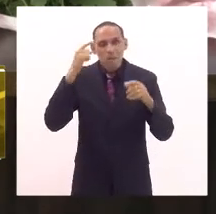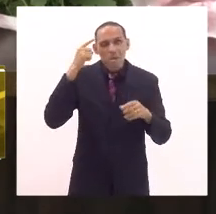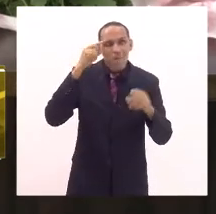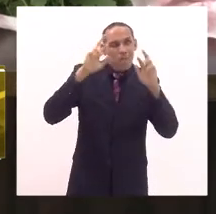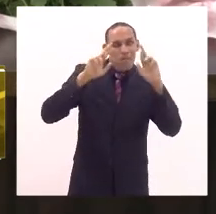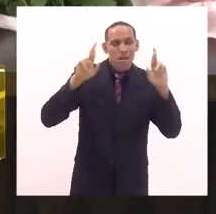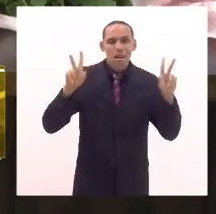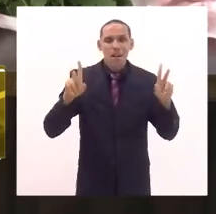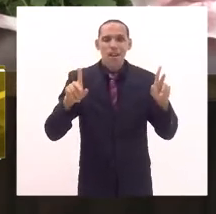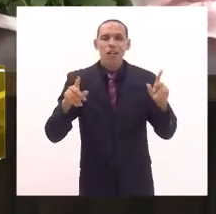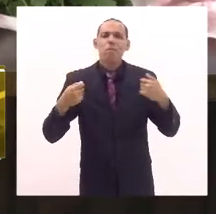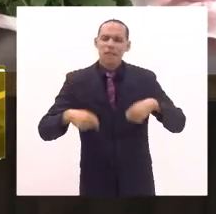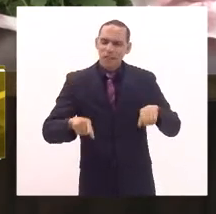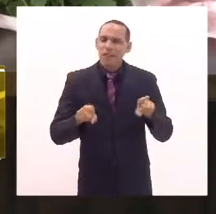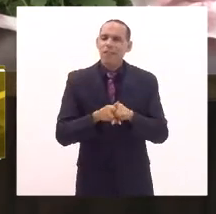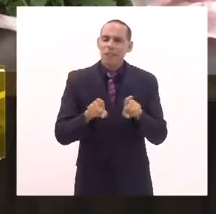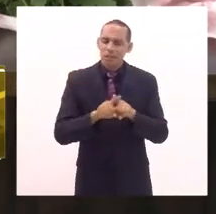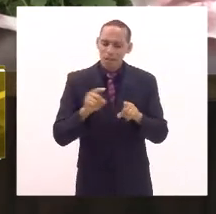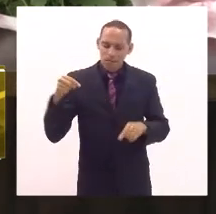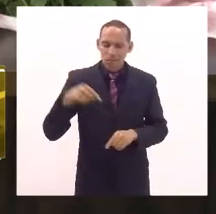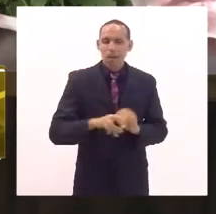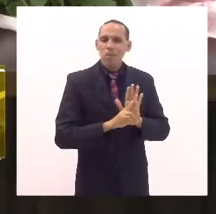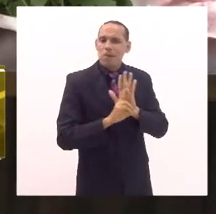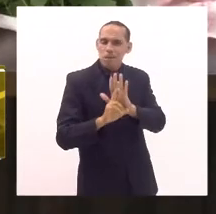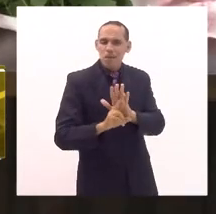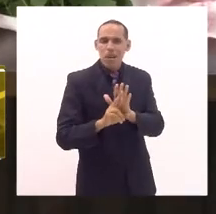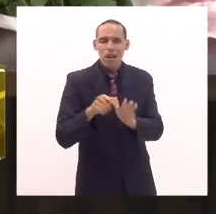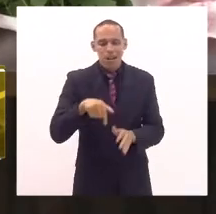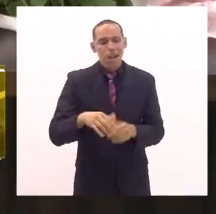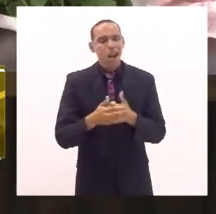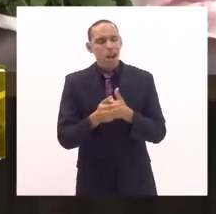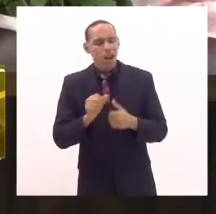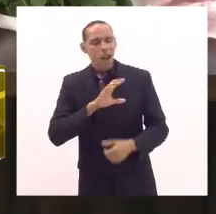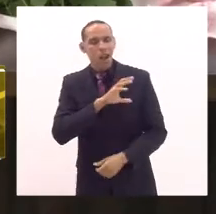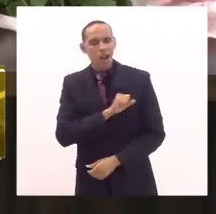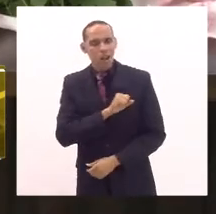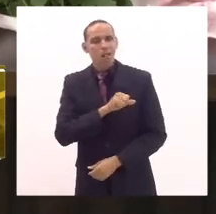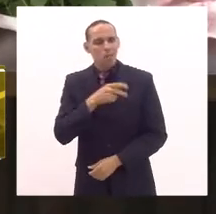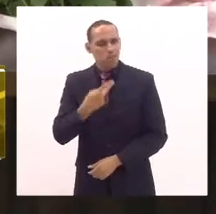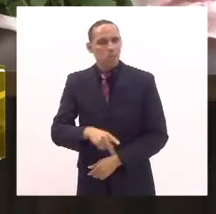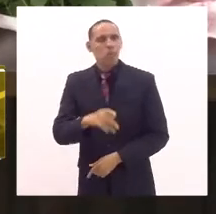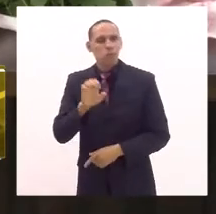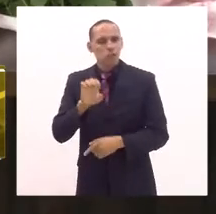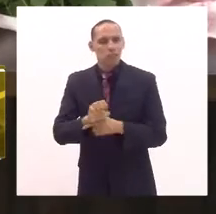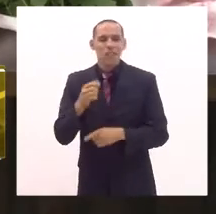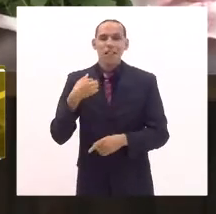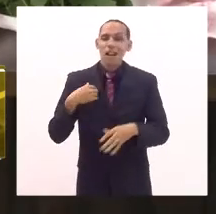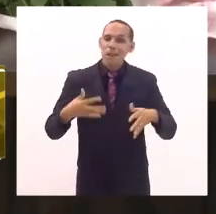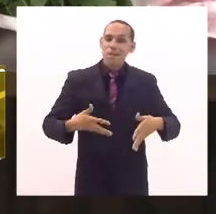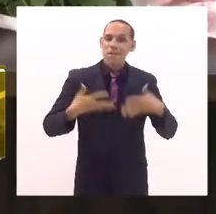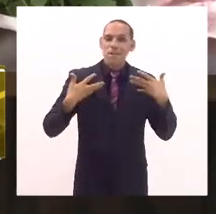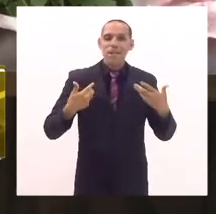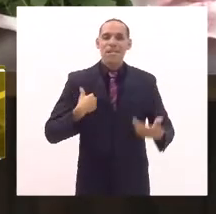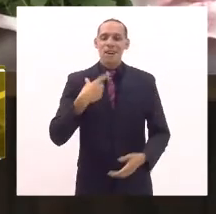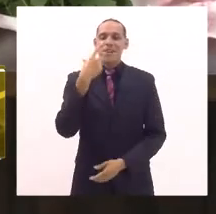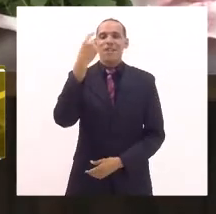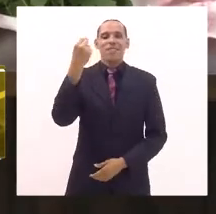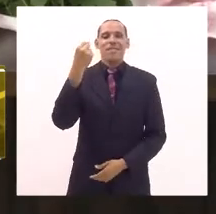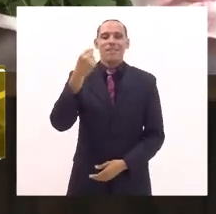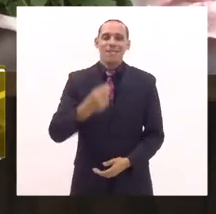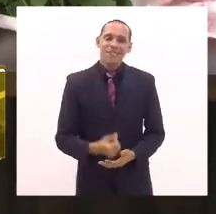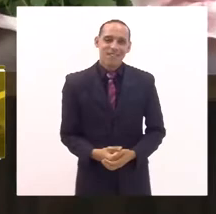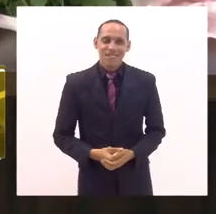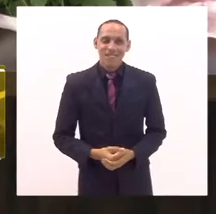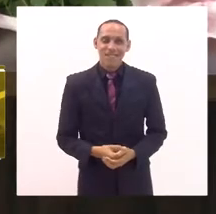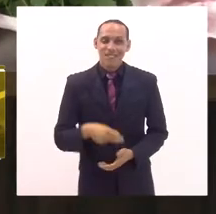e represente o nosso estado com amor e com carinho. E eu me sinto honrado hoje de ter sido escolhido